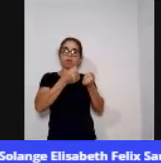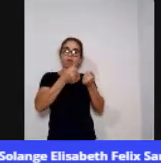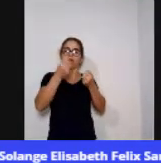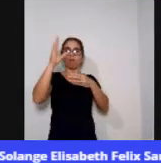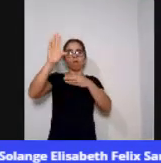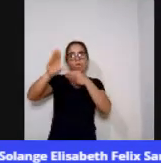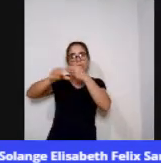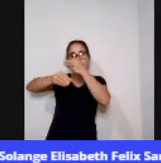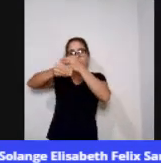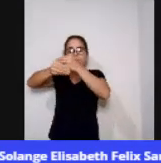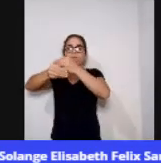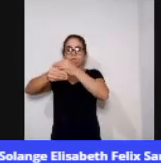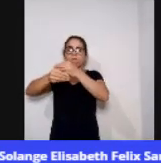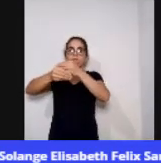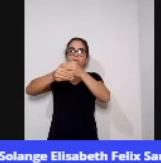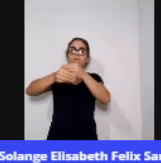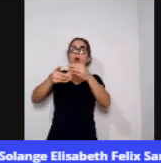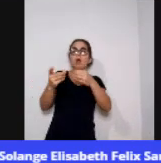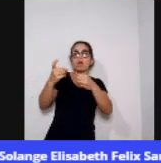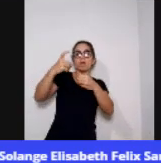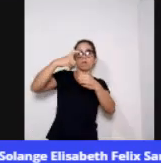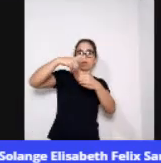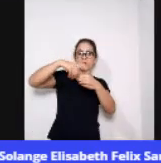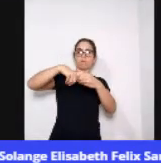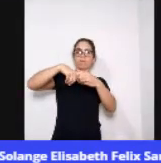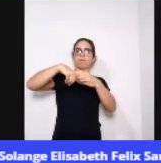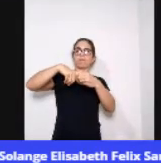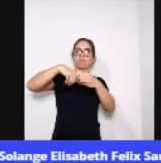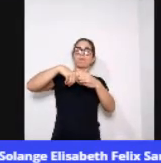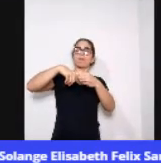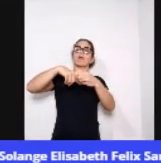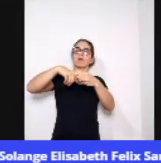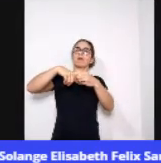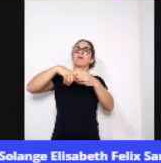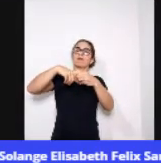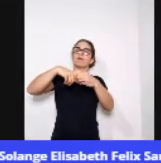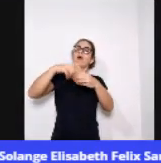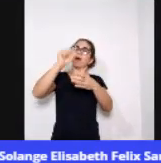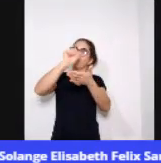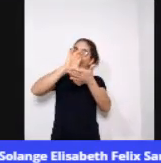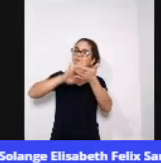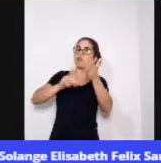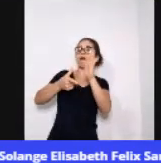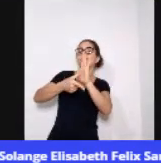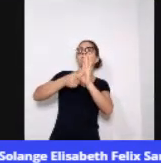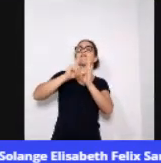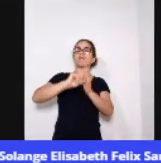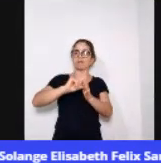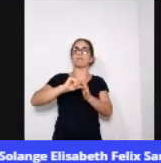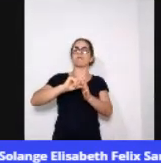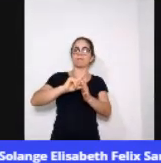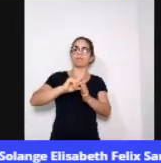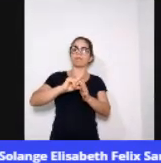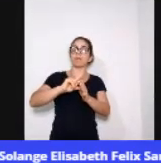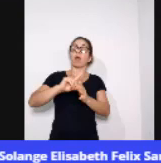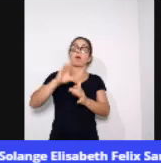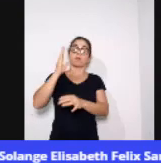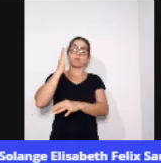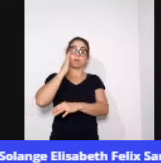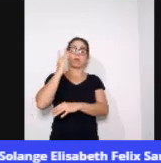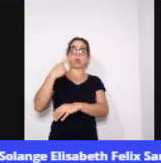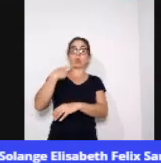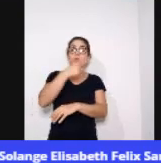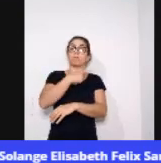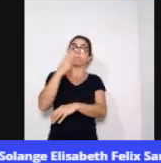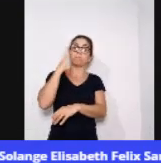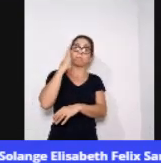mas retomando aquele repertório de atividades que eu já trabalhei anteriormente. Porque nós sabemos que tem muitos professores que eles